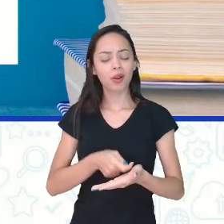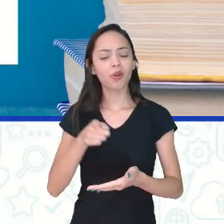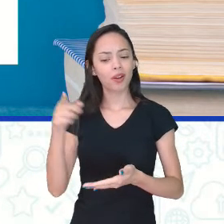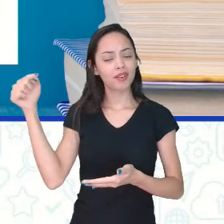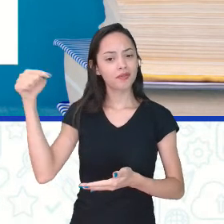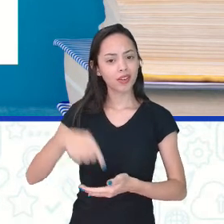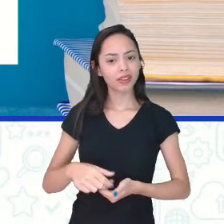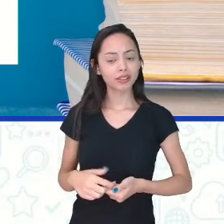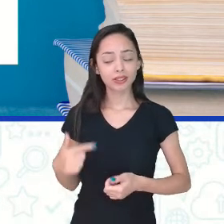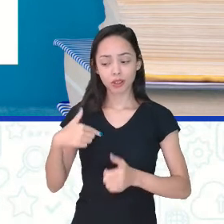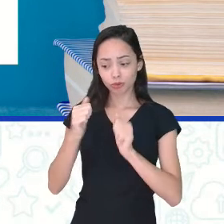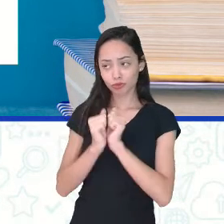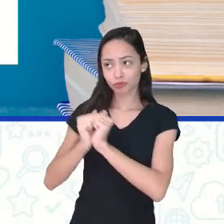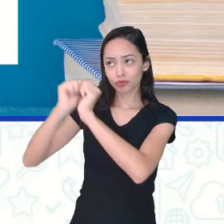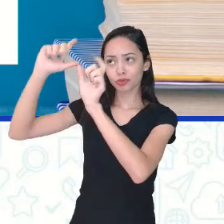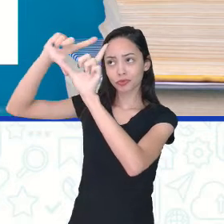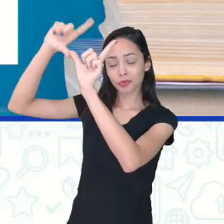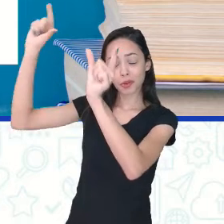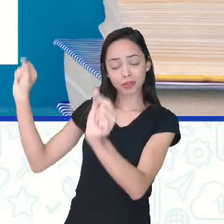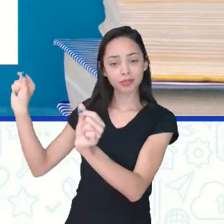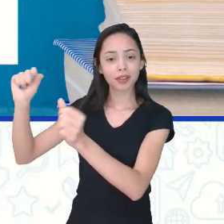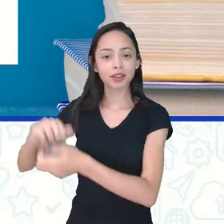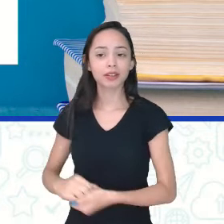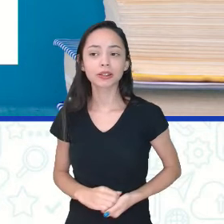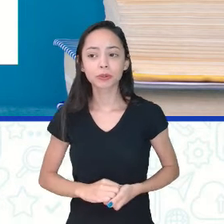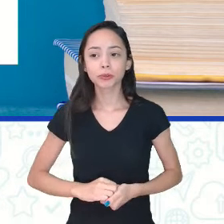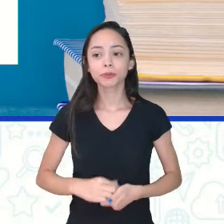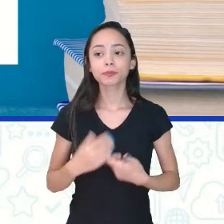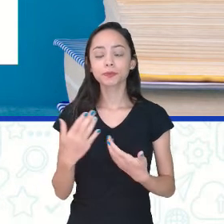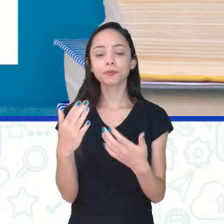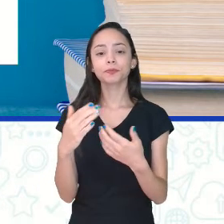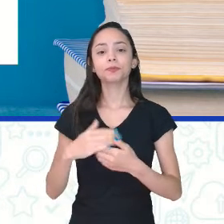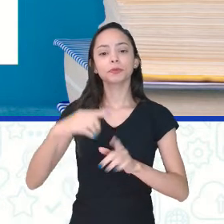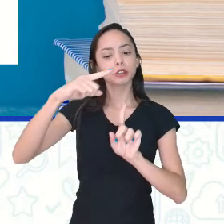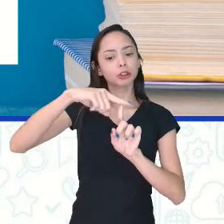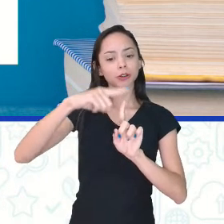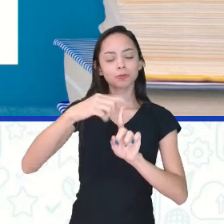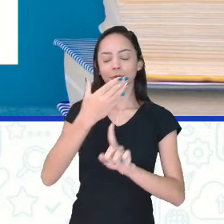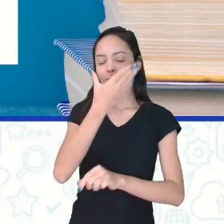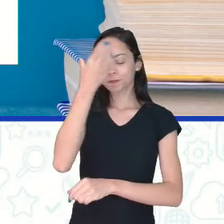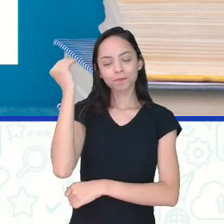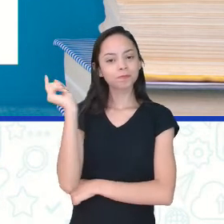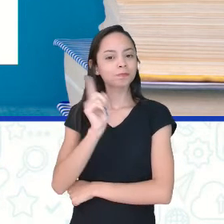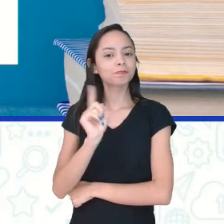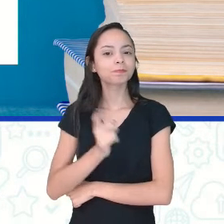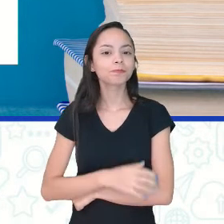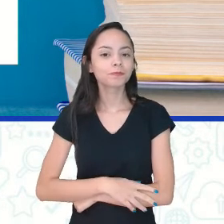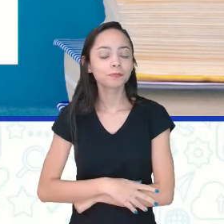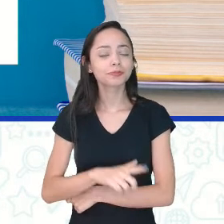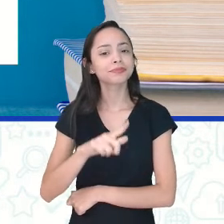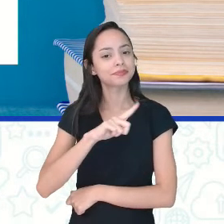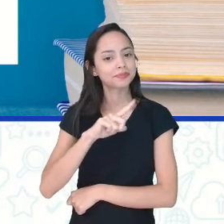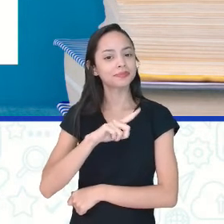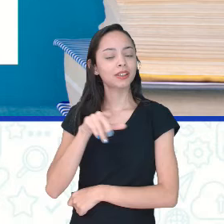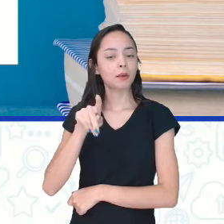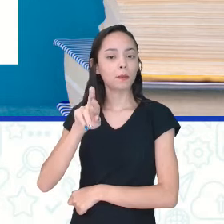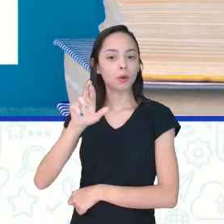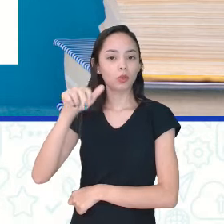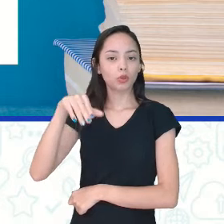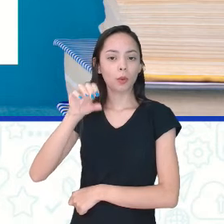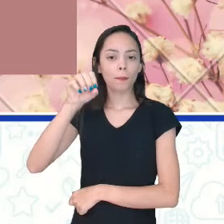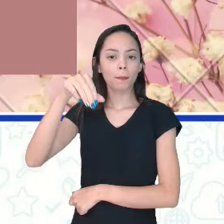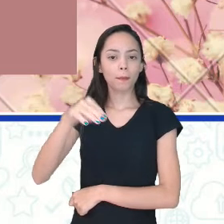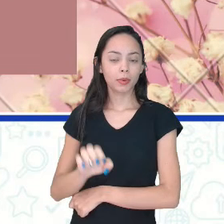a lua. Aquele tipo não me sai da cabeça. Então, aqui a gente tem o quê? Os pronomes. Joia?